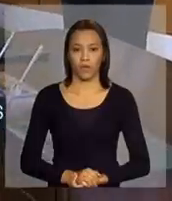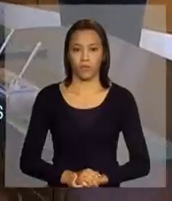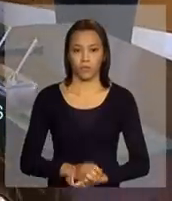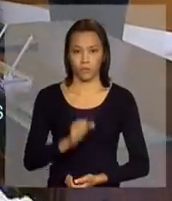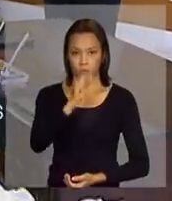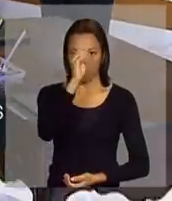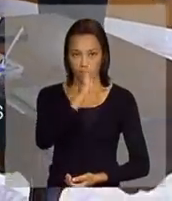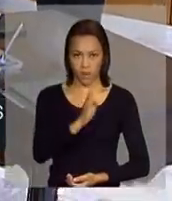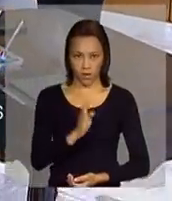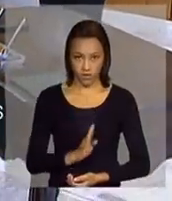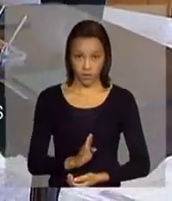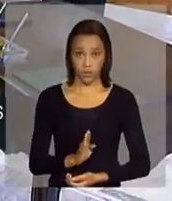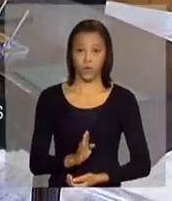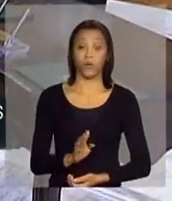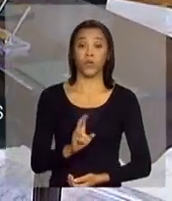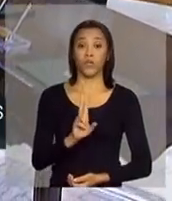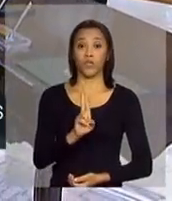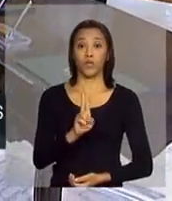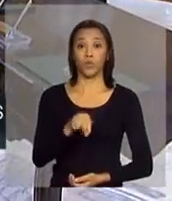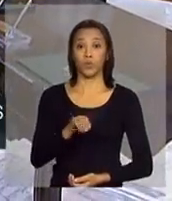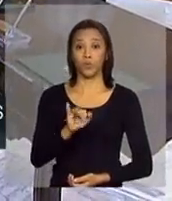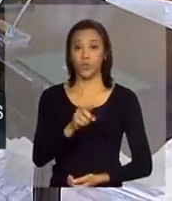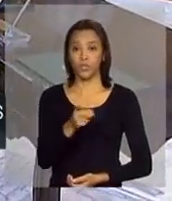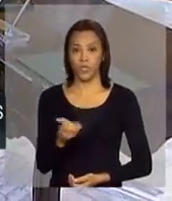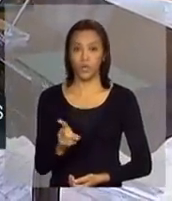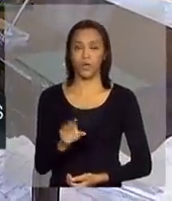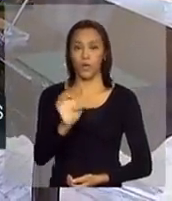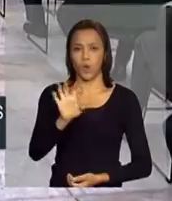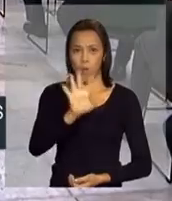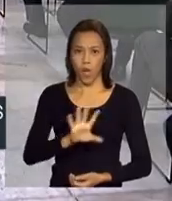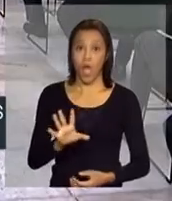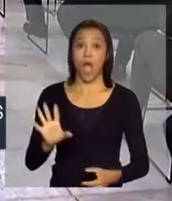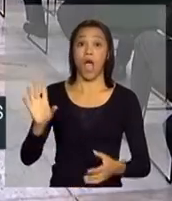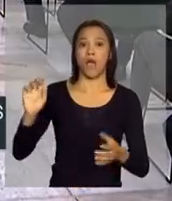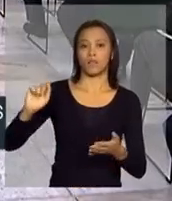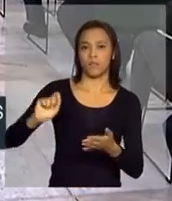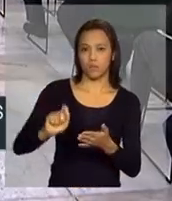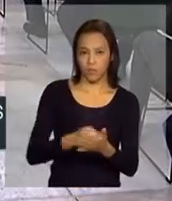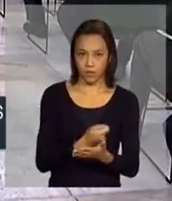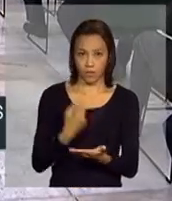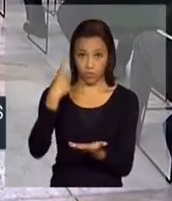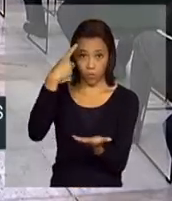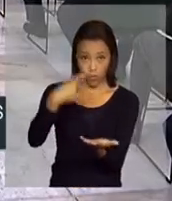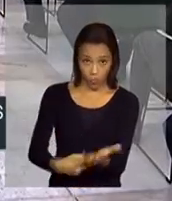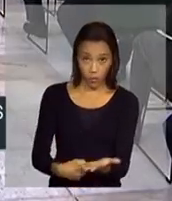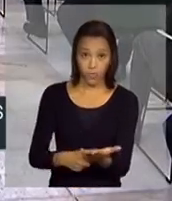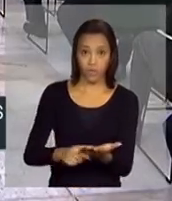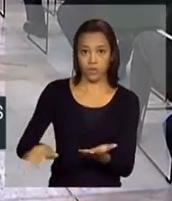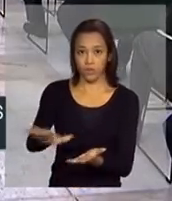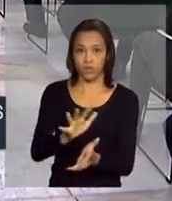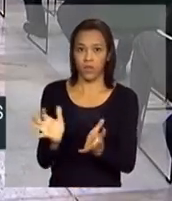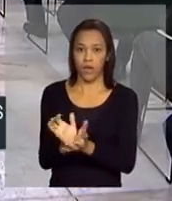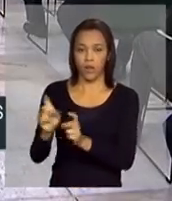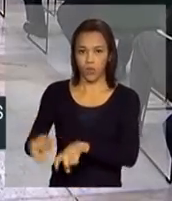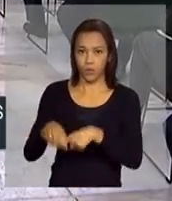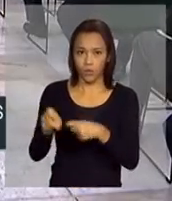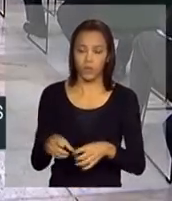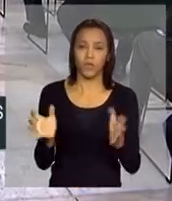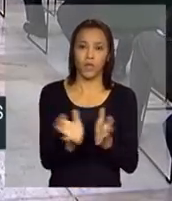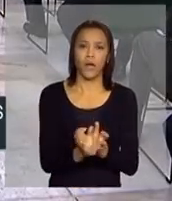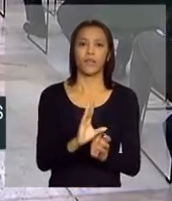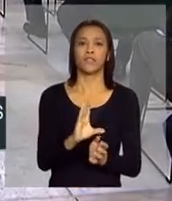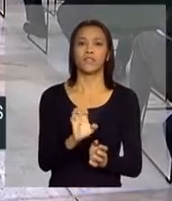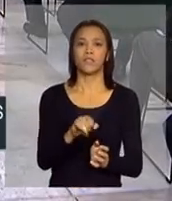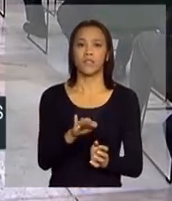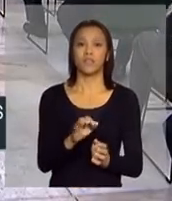Brasil e União Europeia assinam acordos de cooperação técnica nas áreas de agricultura, ciência, tecnologia